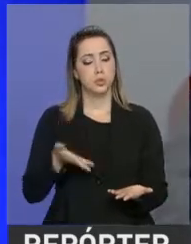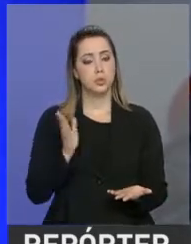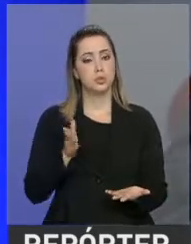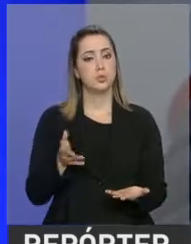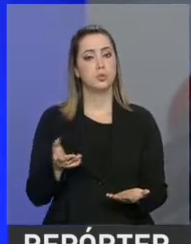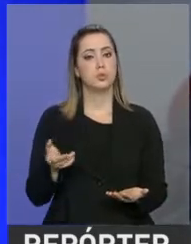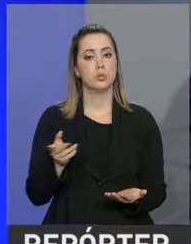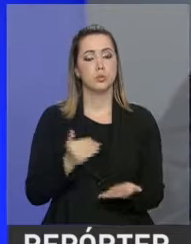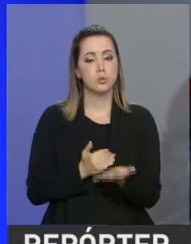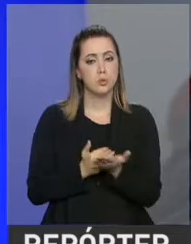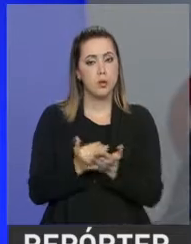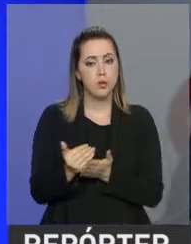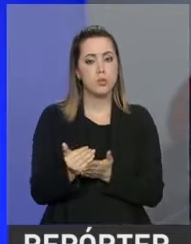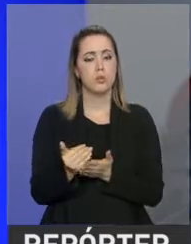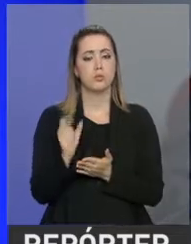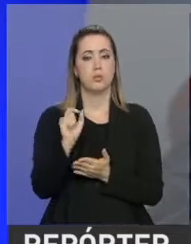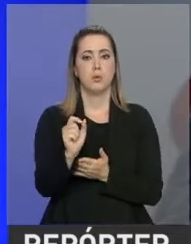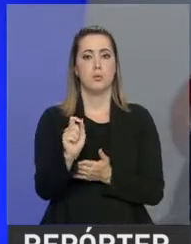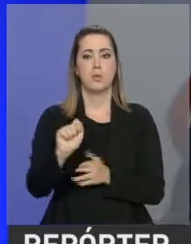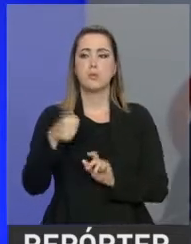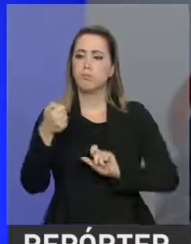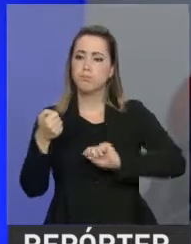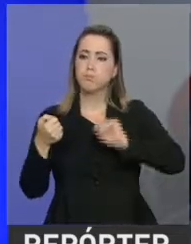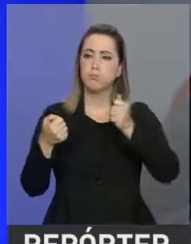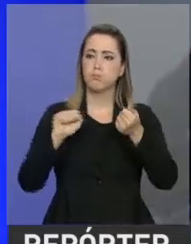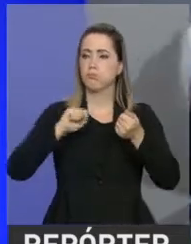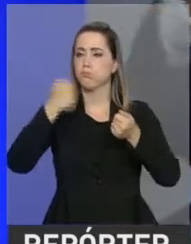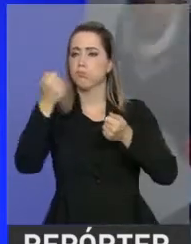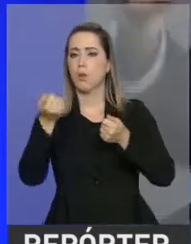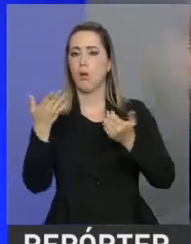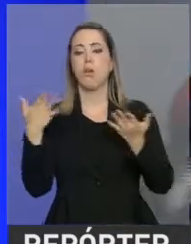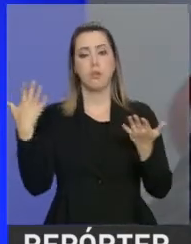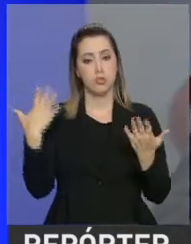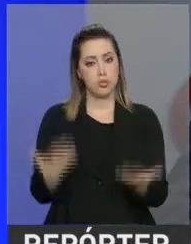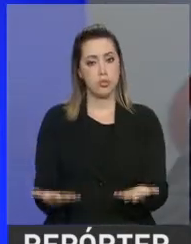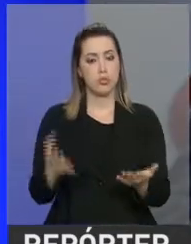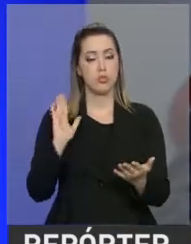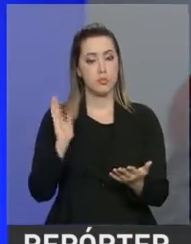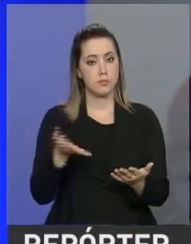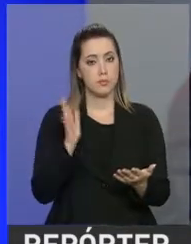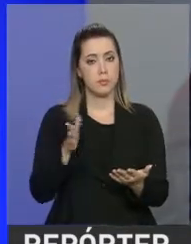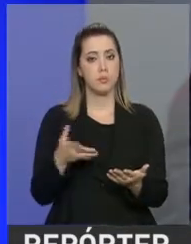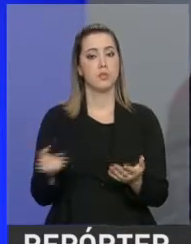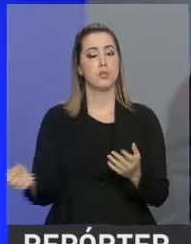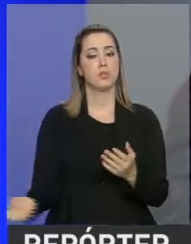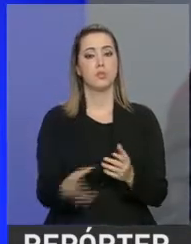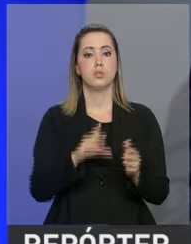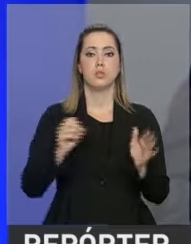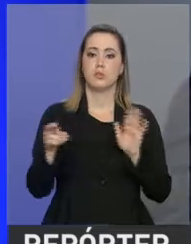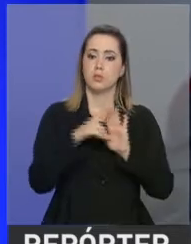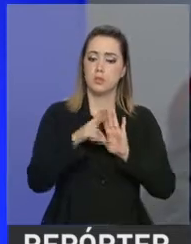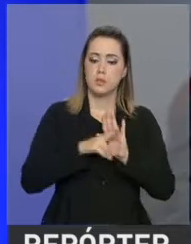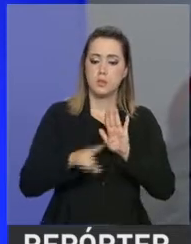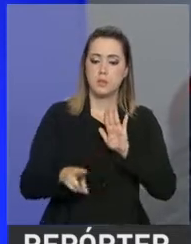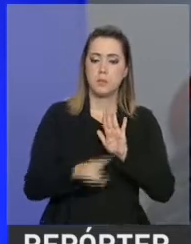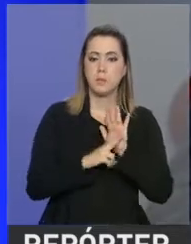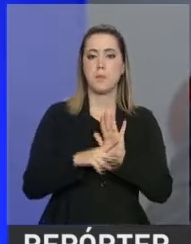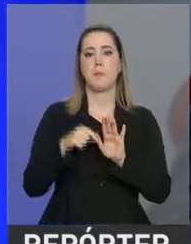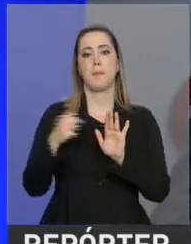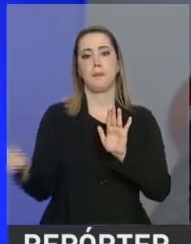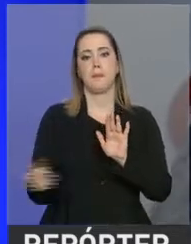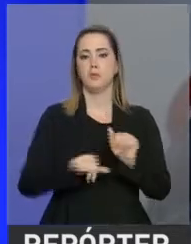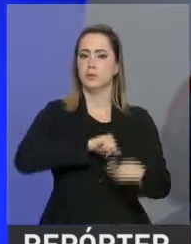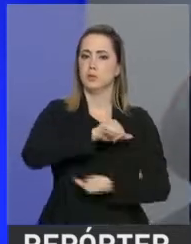que o sucesso alcançado na aprovação das reformas fundamentais virá através